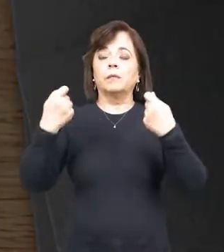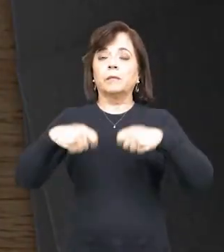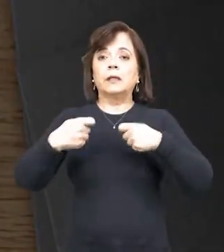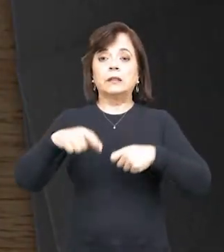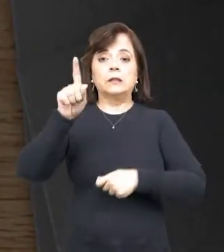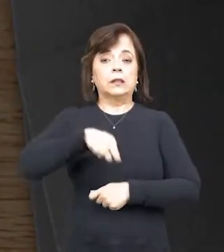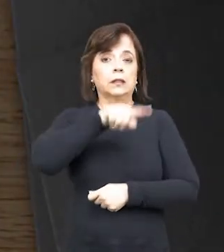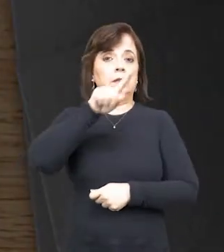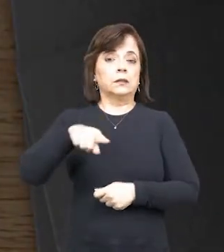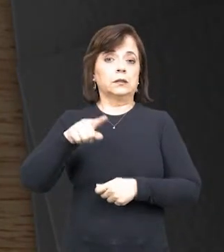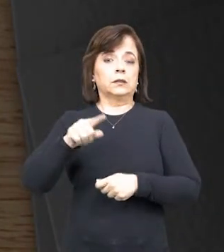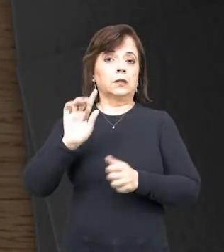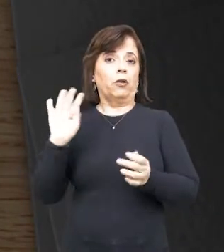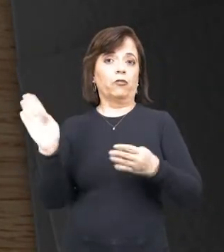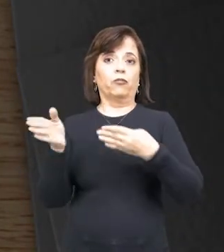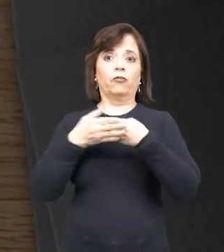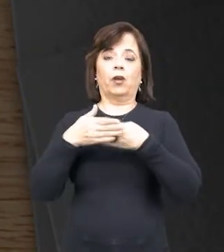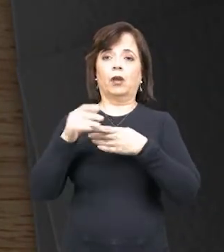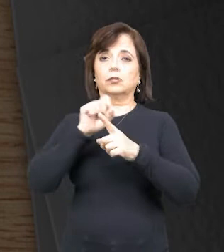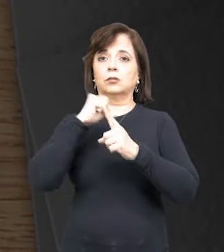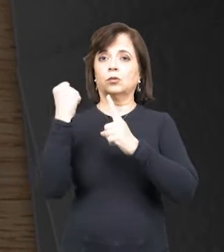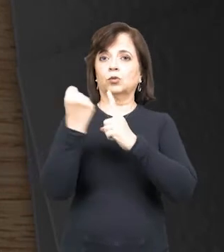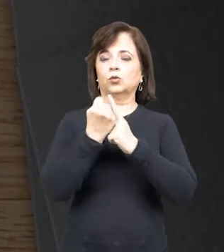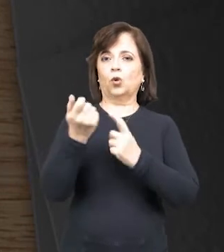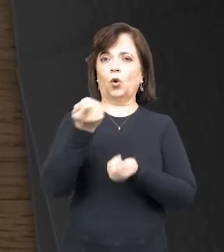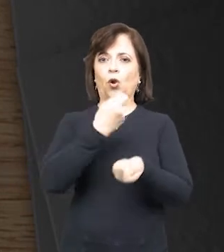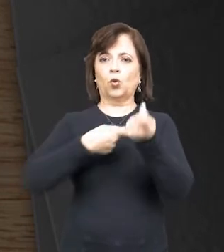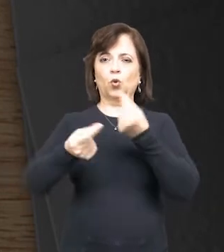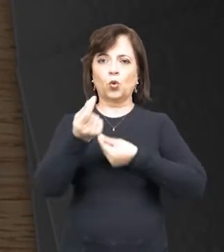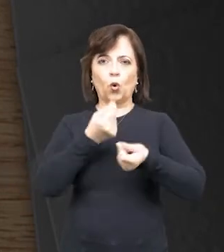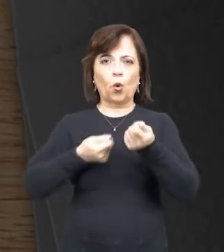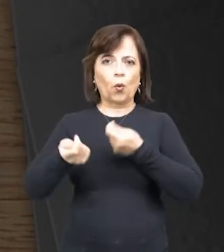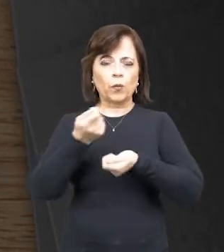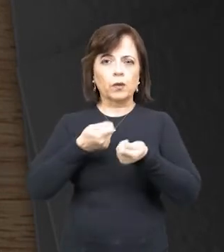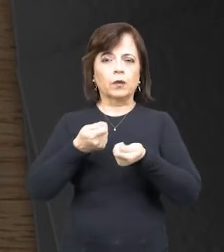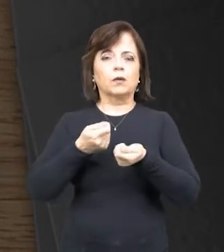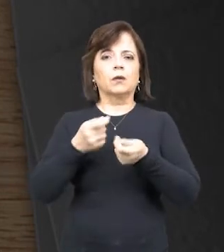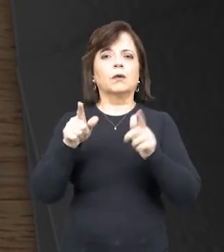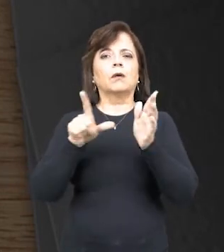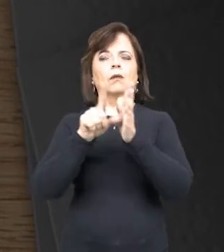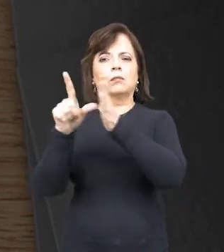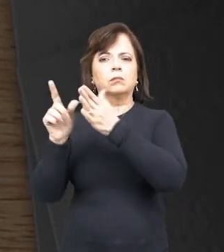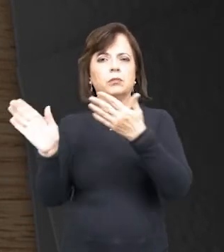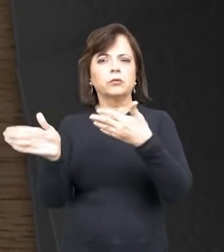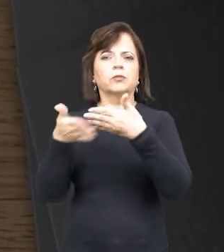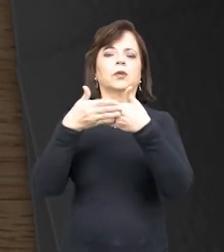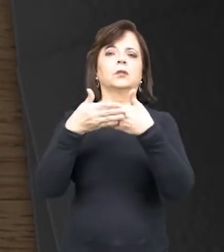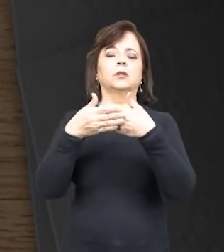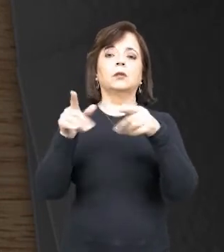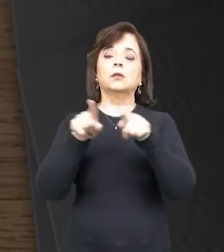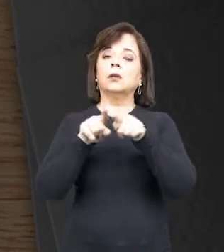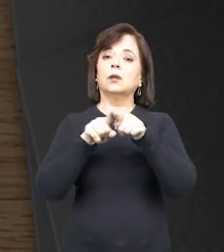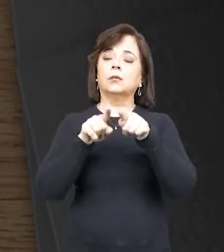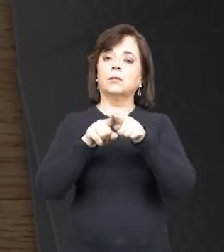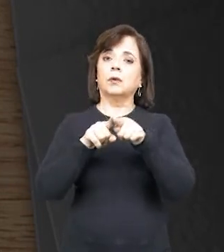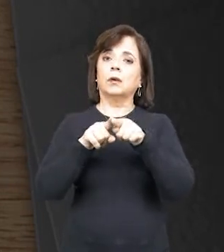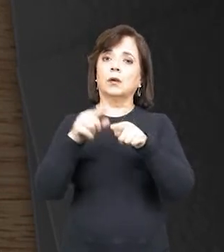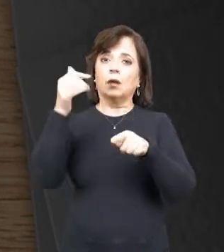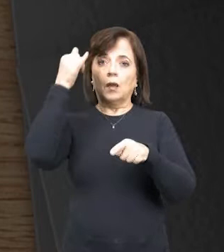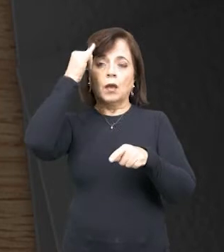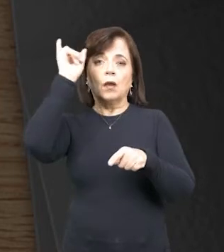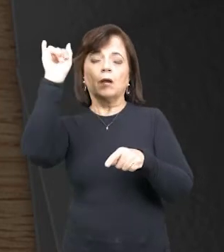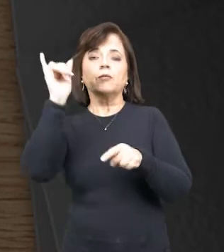a suspensão total das atividades sociais ou econômicas classificadas como não essenciais e restrições